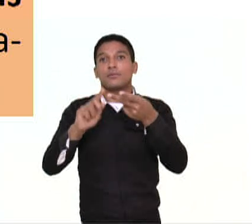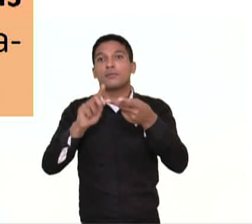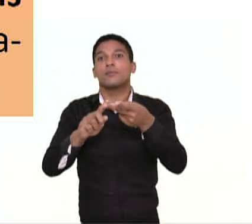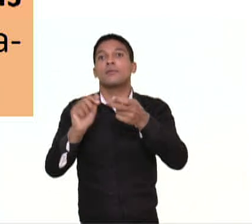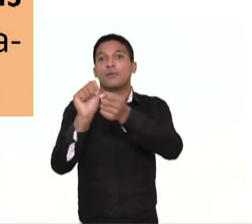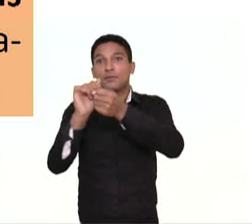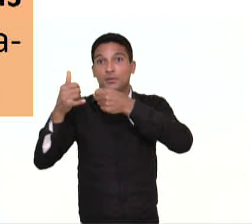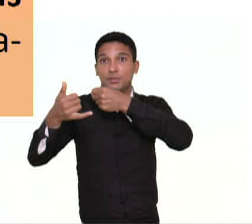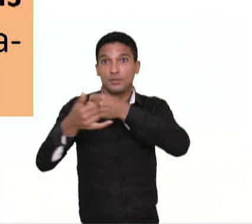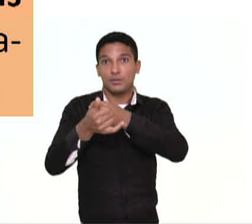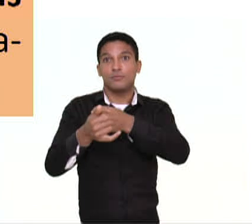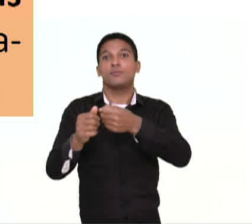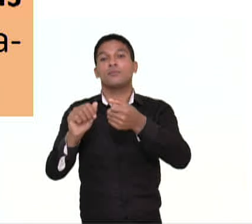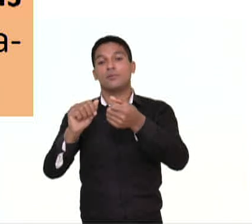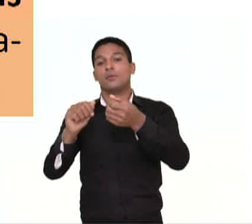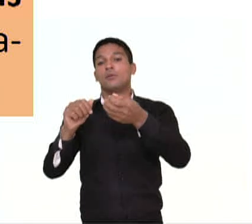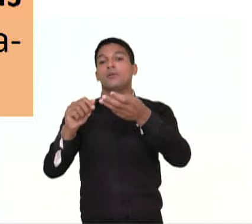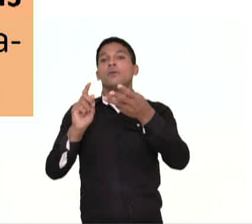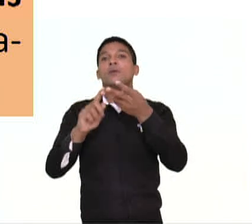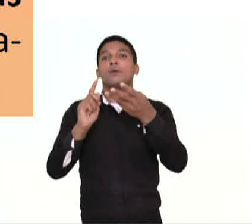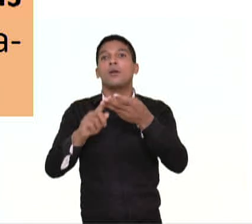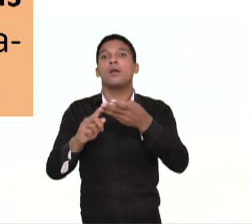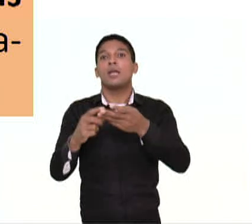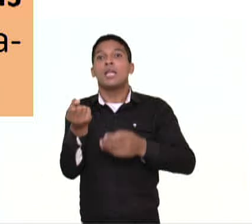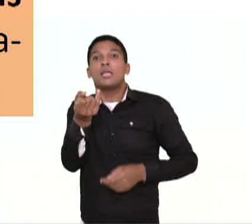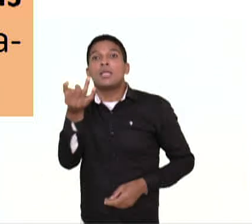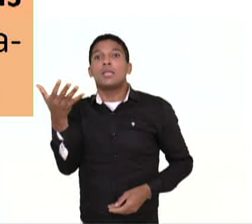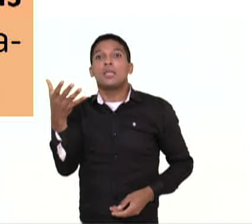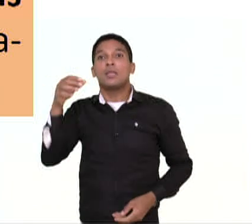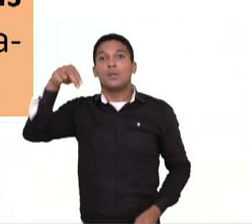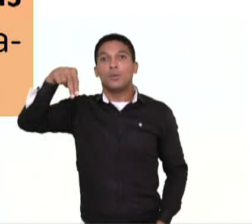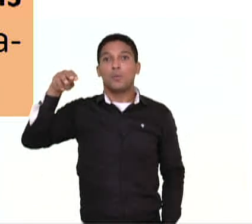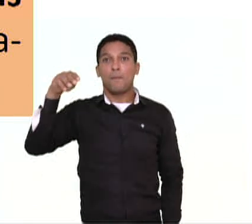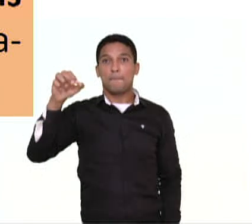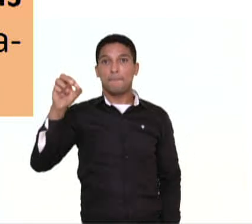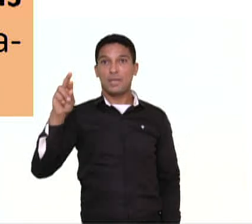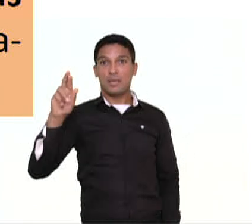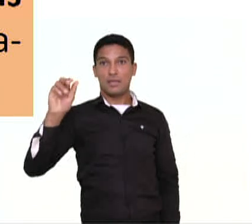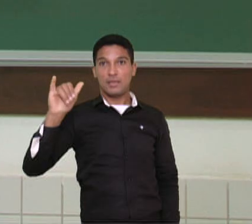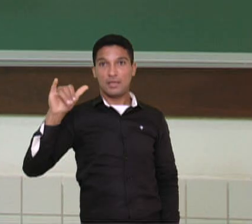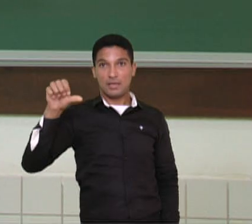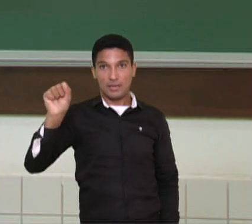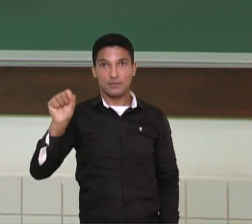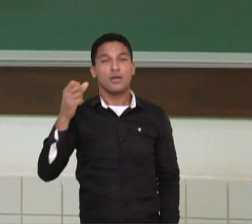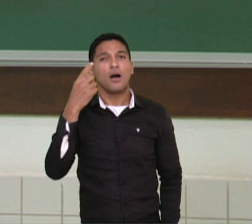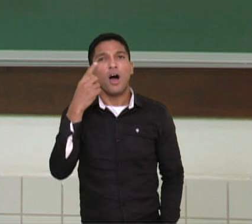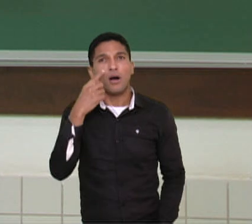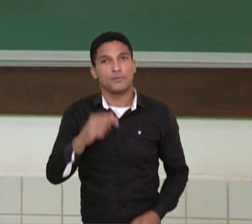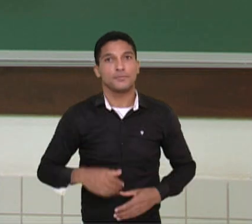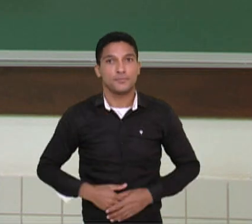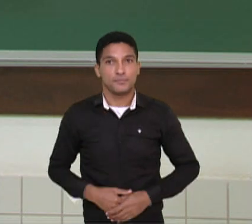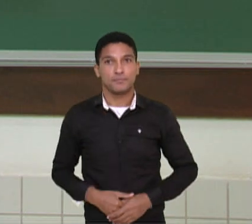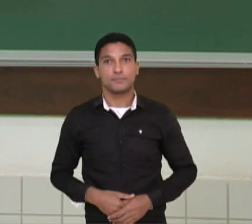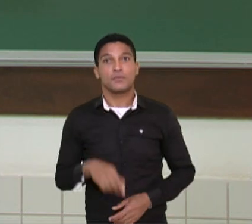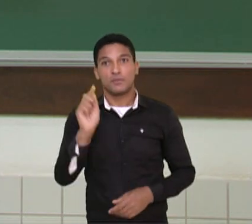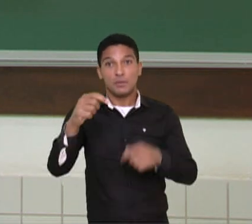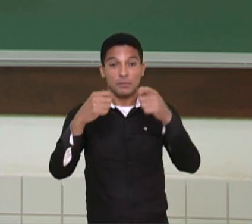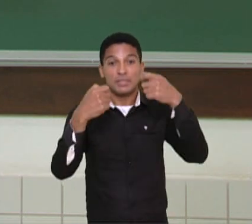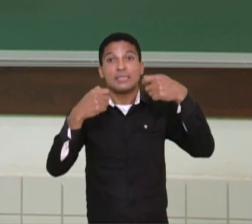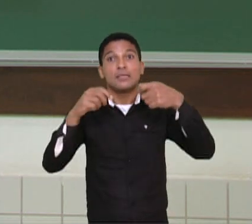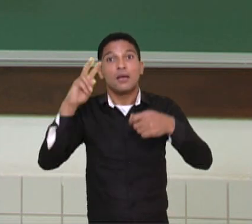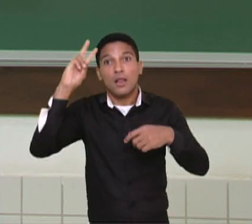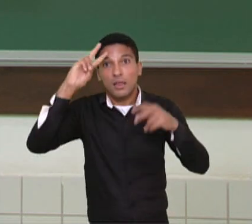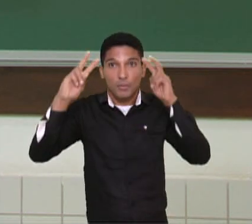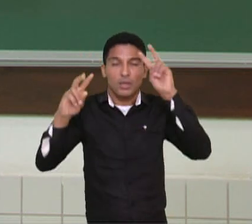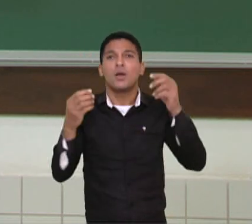enfim. Basicamente, ocupa-se da relação entre nomes. Pessoal, é importante a gente lembrar que quando a gente trata da concordância verbal e nominal, a